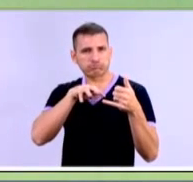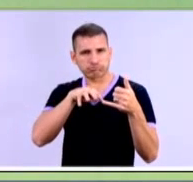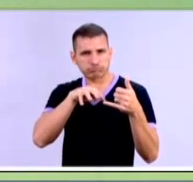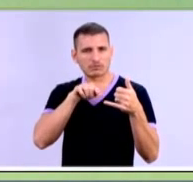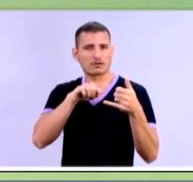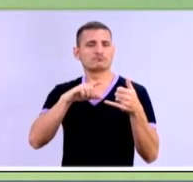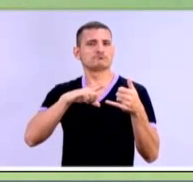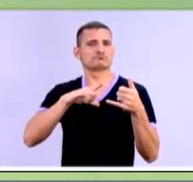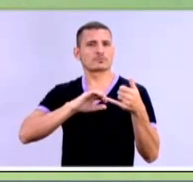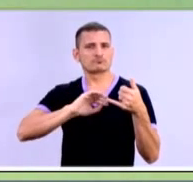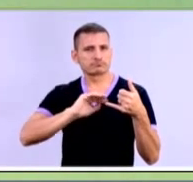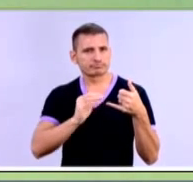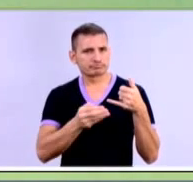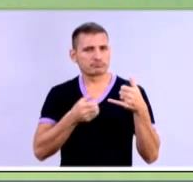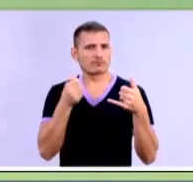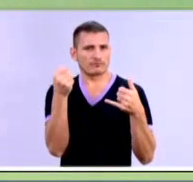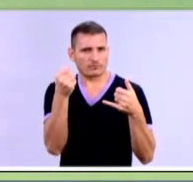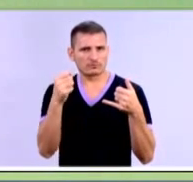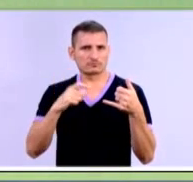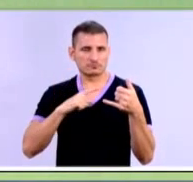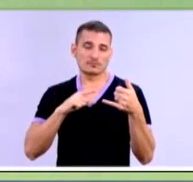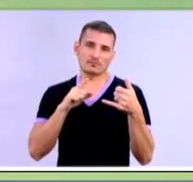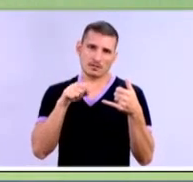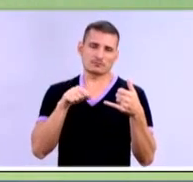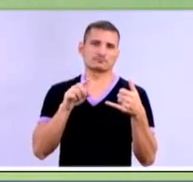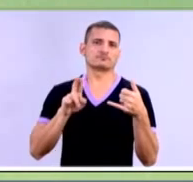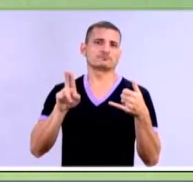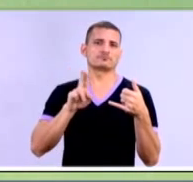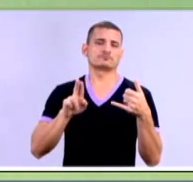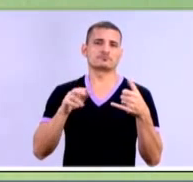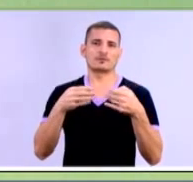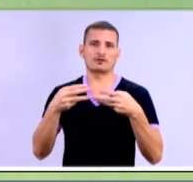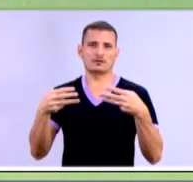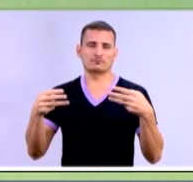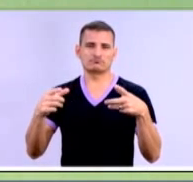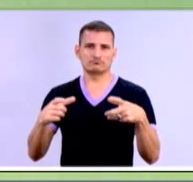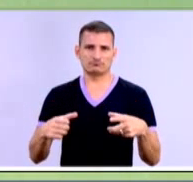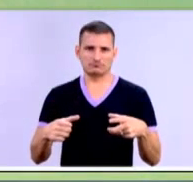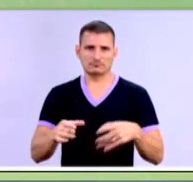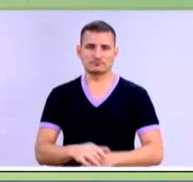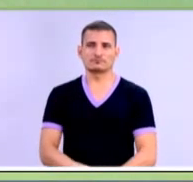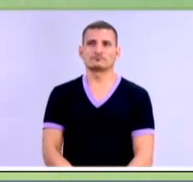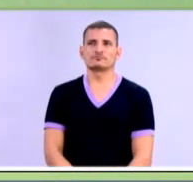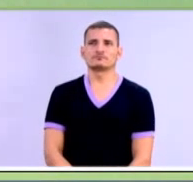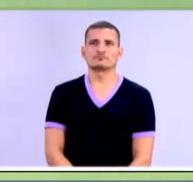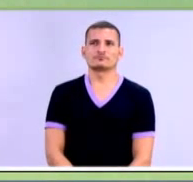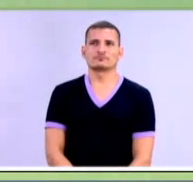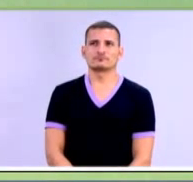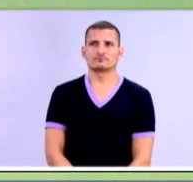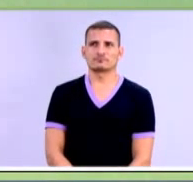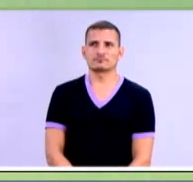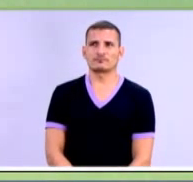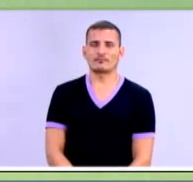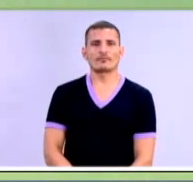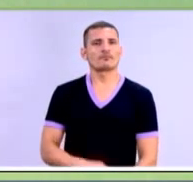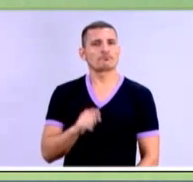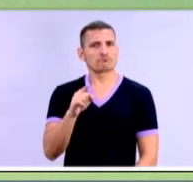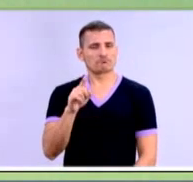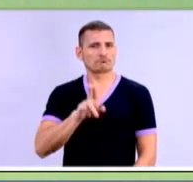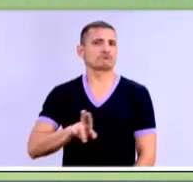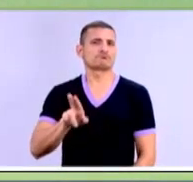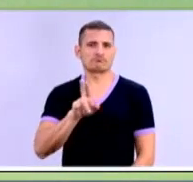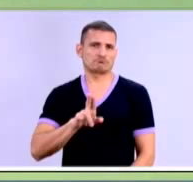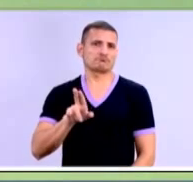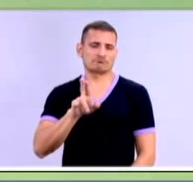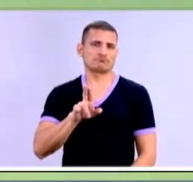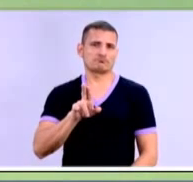são cabos mais utilizados para redes locais. Bom, isso daí, eles foram mais utilizados para redes